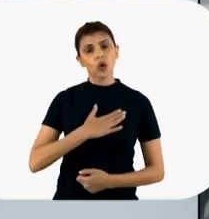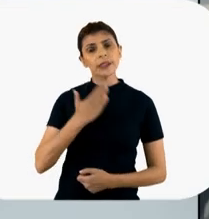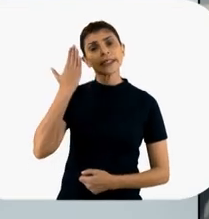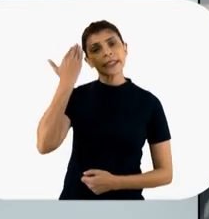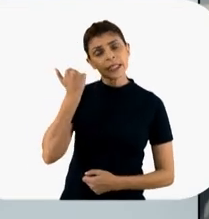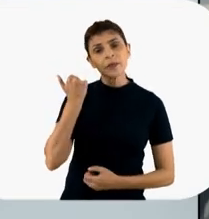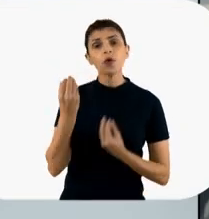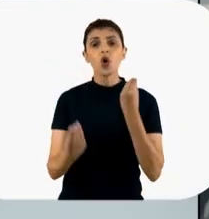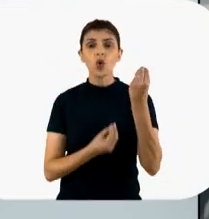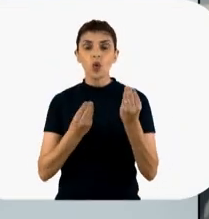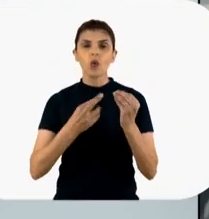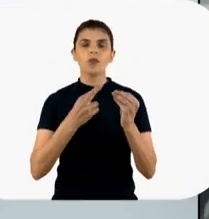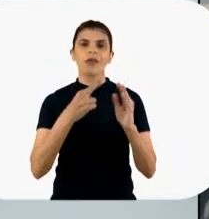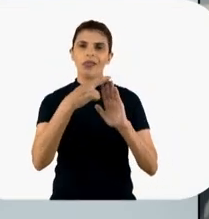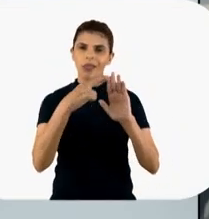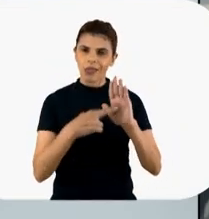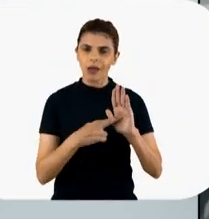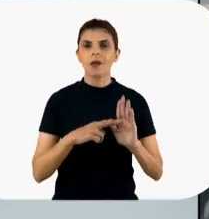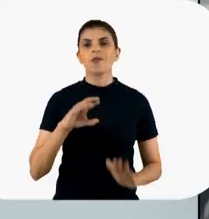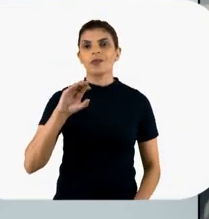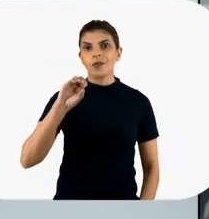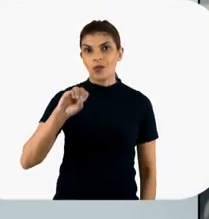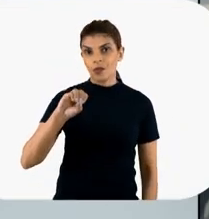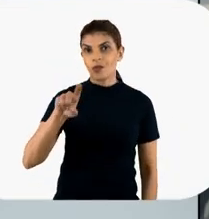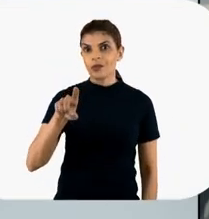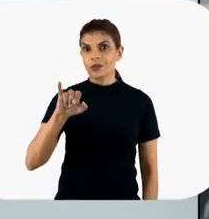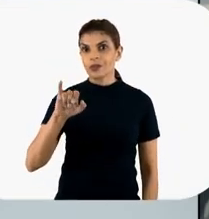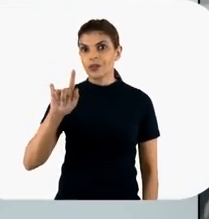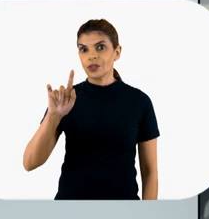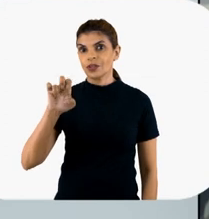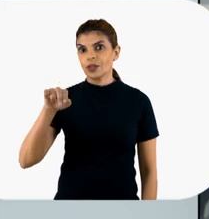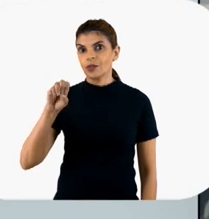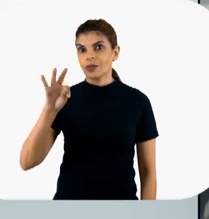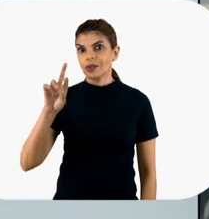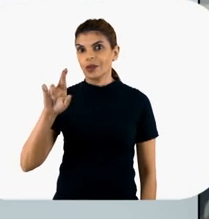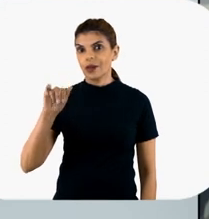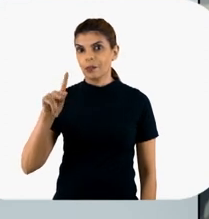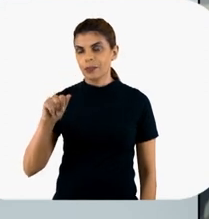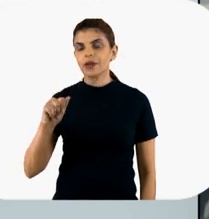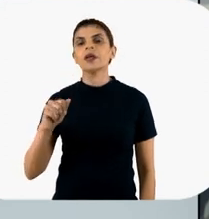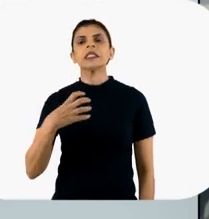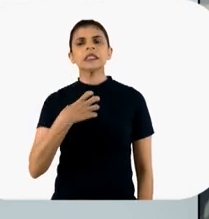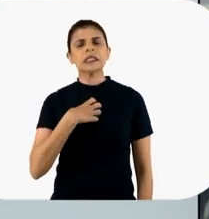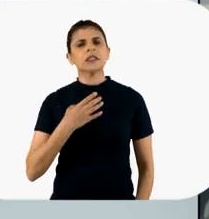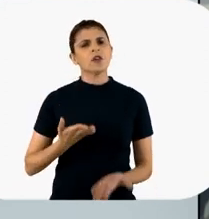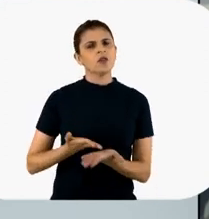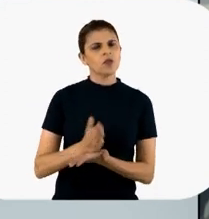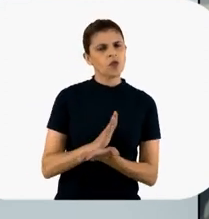Gostaria de saber a conduta de oxigenoterapia em casos de desconforto respiratório, leve